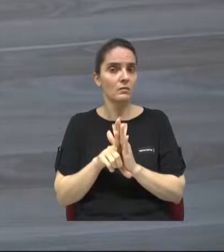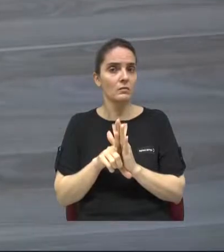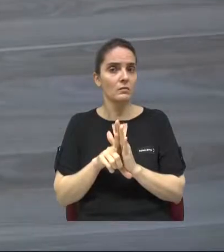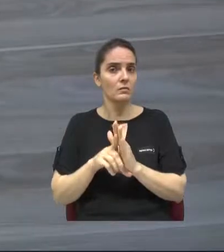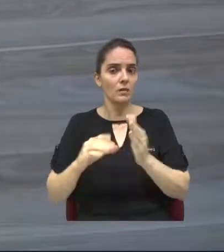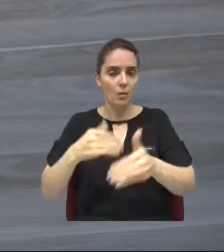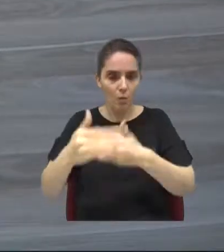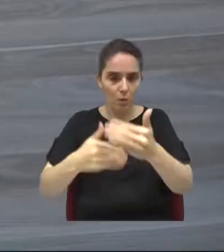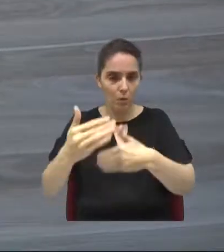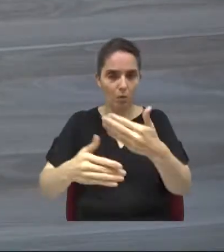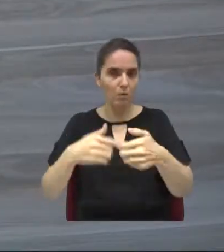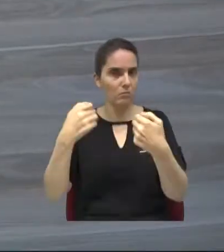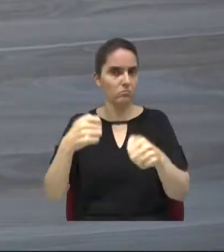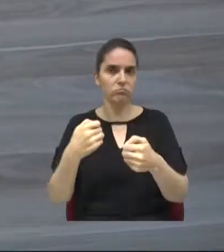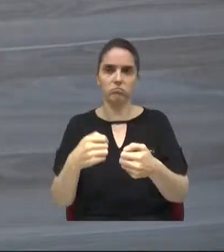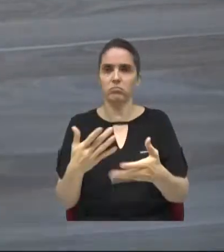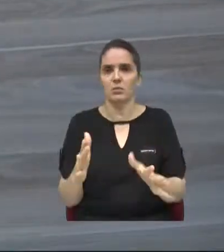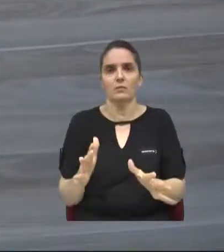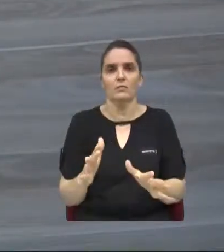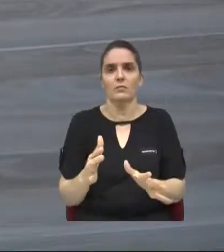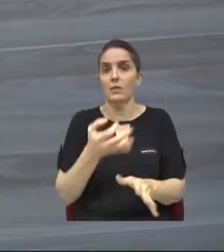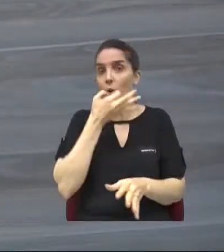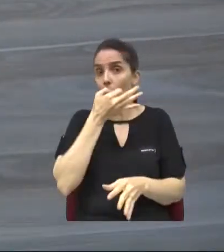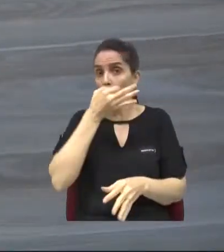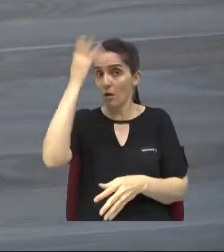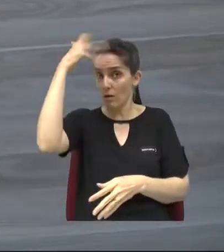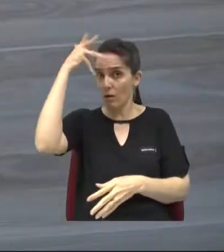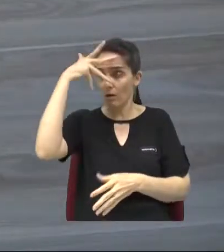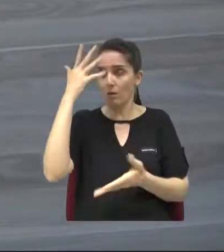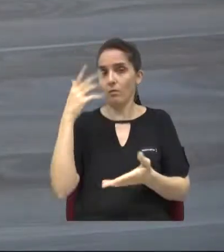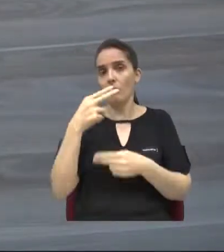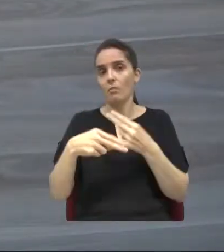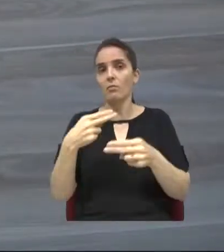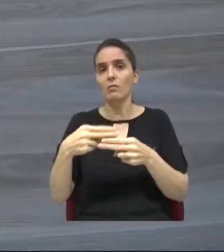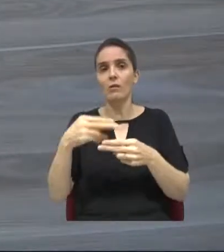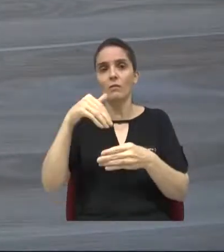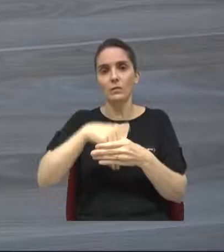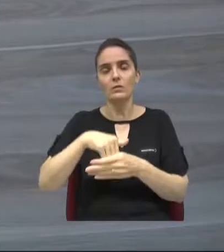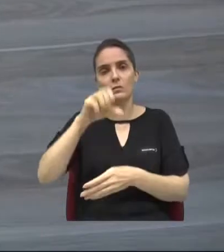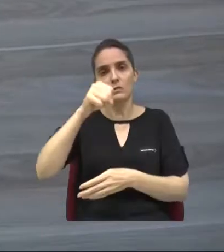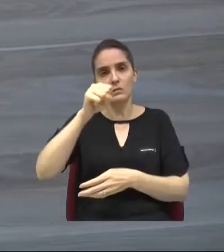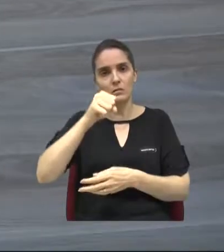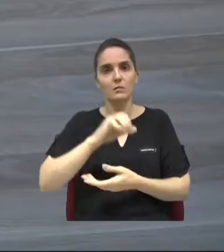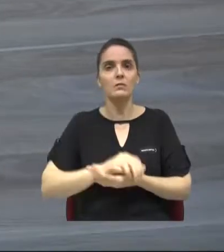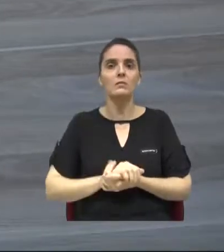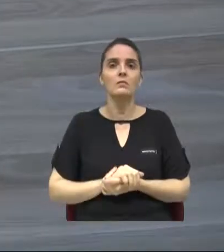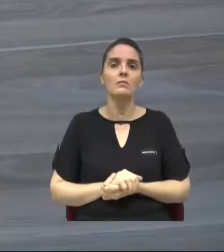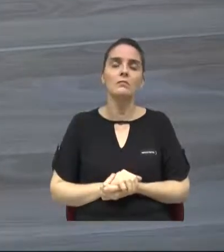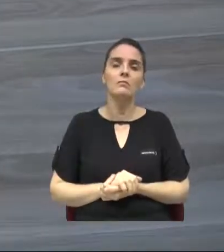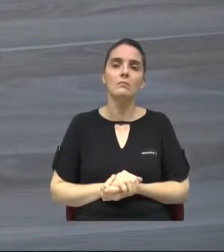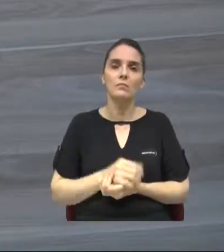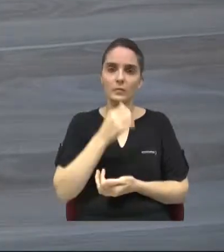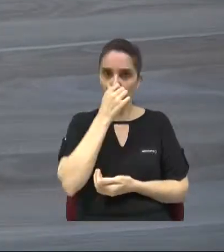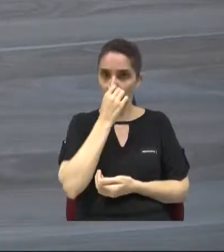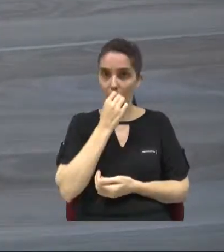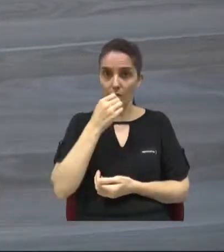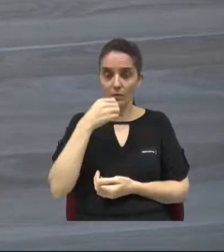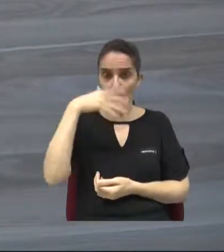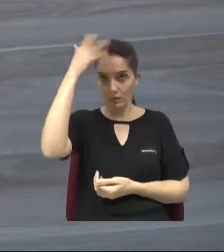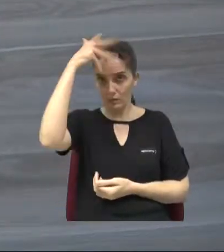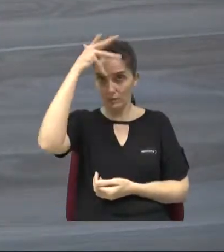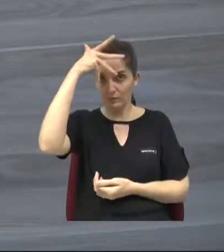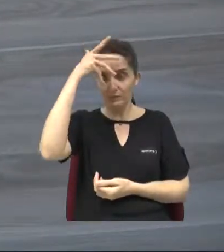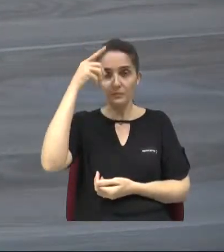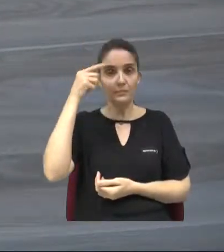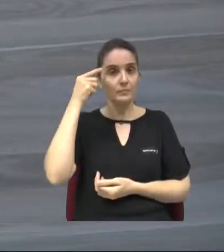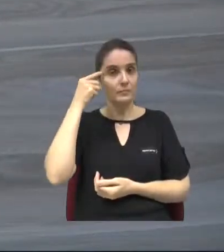não precisa de impacto. Esse é meu posicionamento, por isso votei favorável à lei. A minha colocação